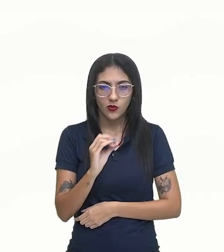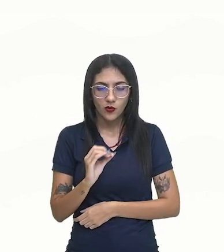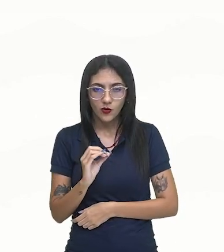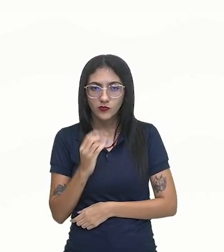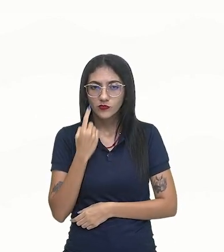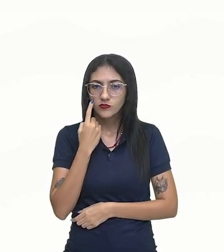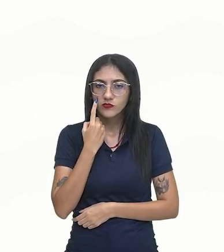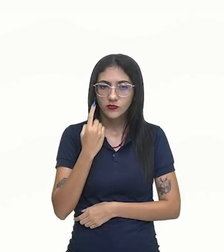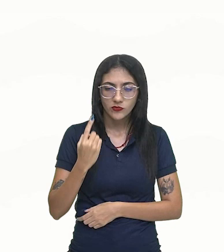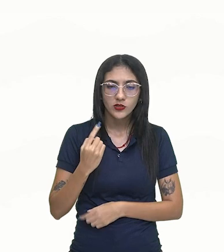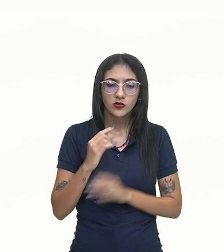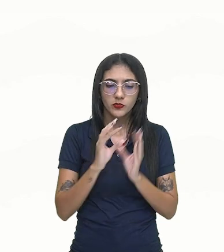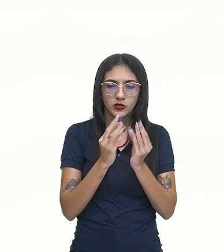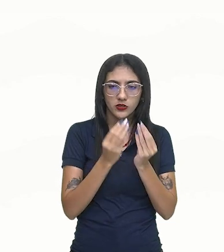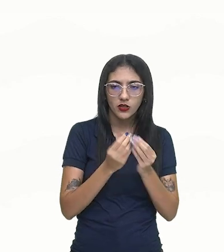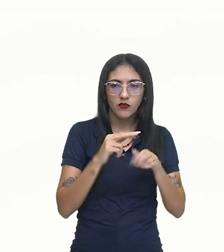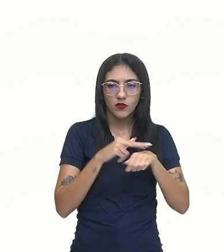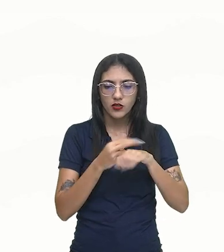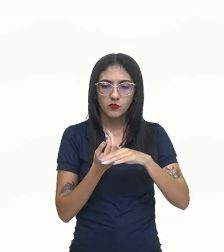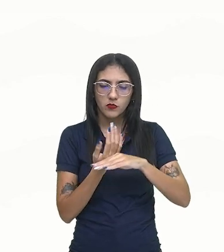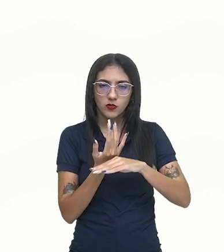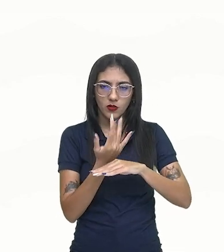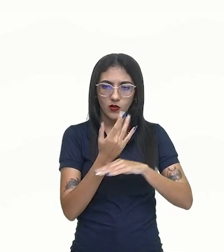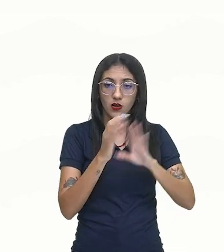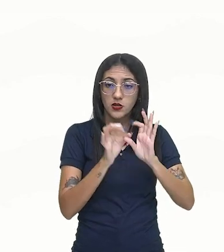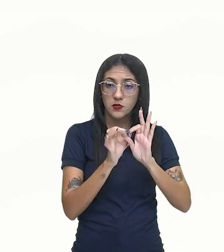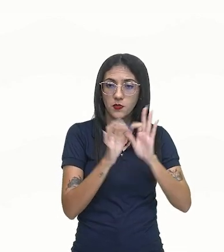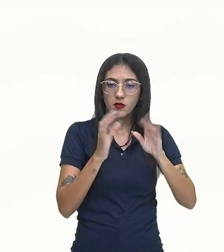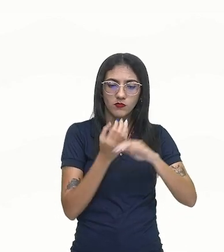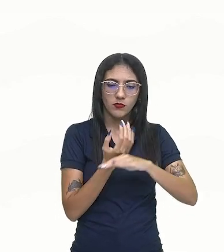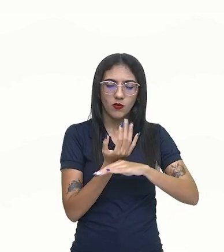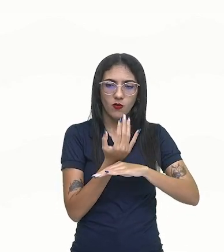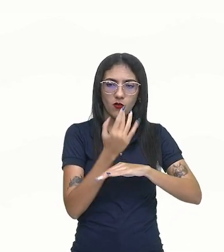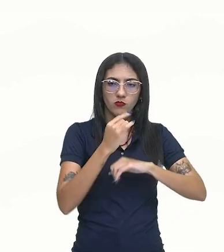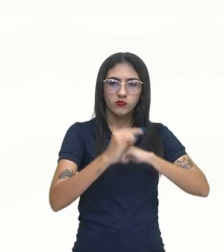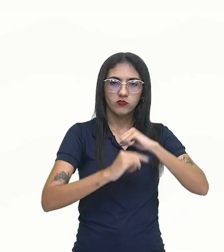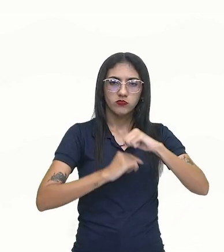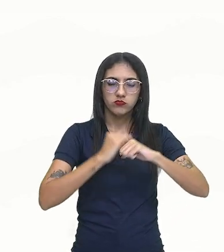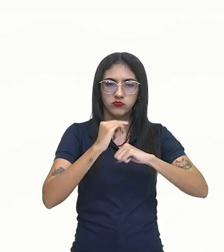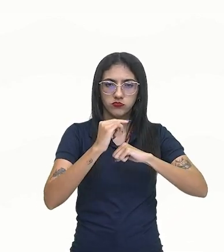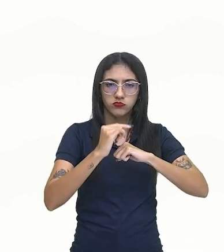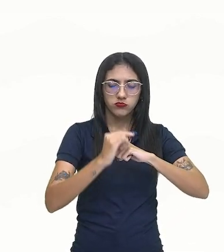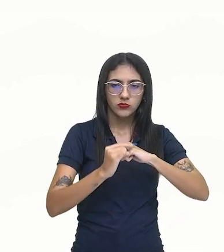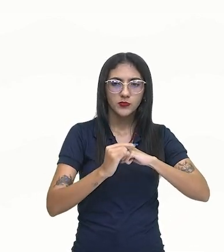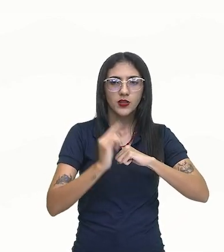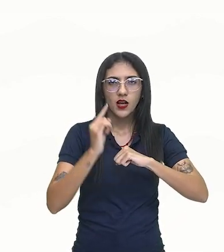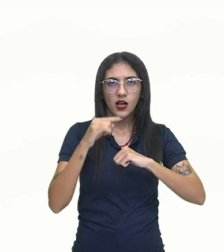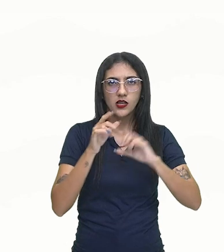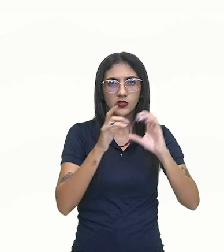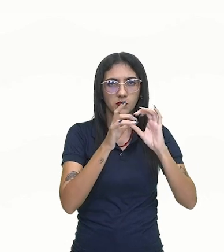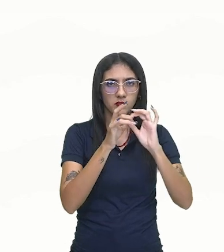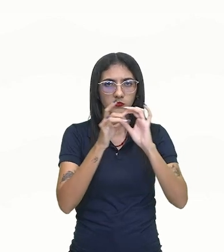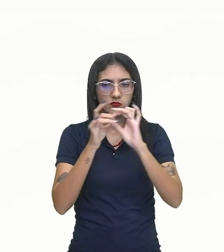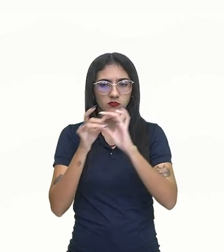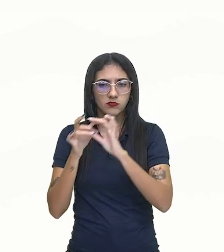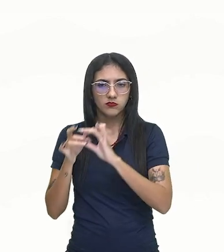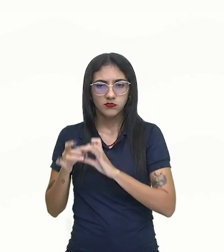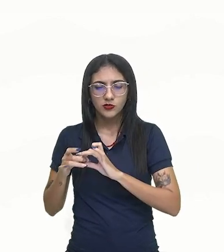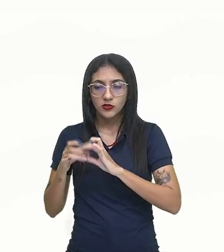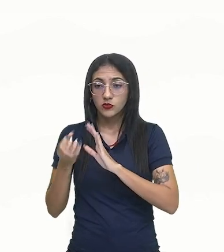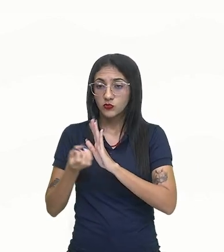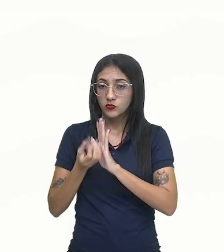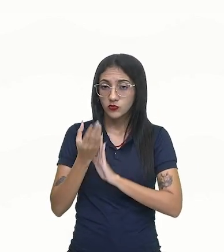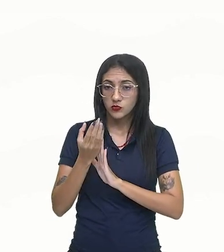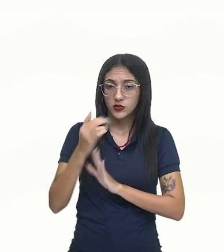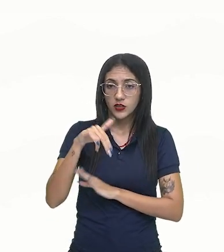dela, liberação de elétrons, fazendo parte de uma cadeia, onde nós vamos ter aqui a formação do NADPH